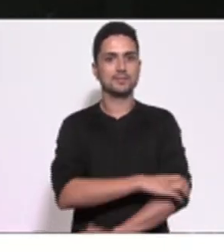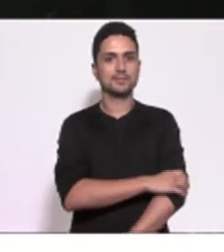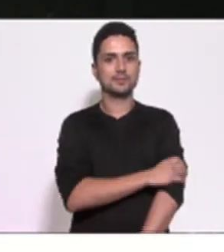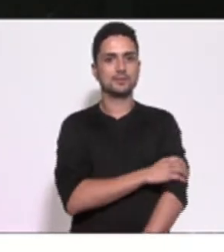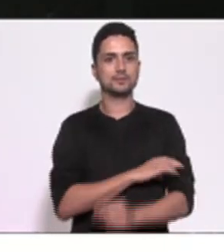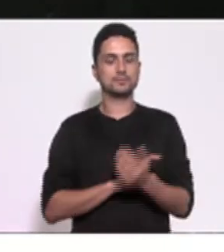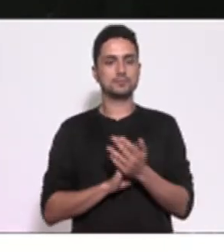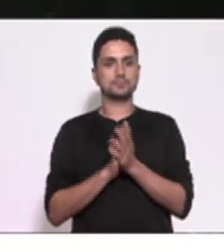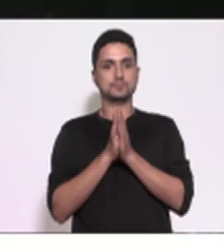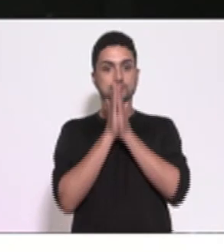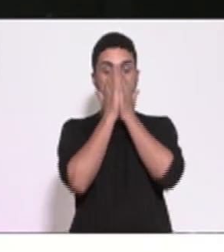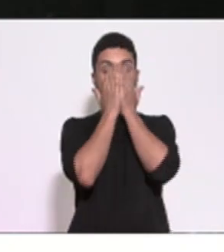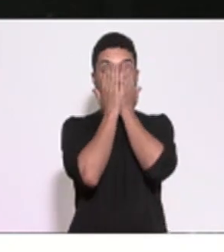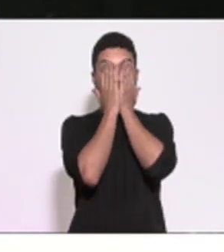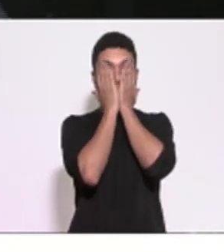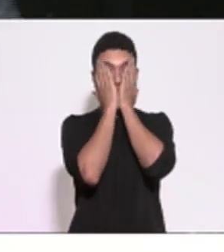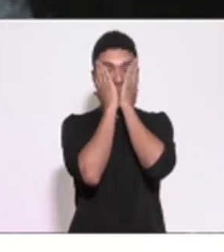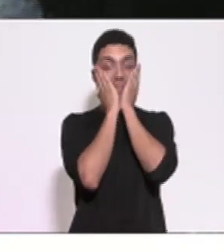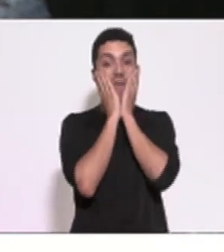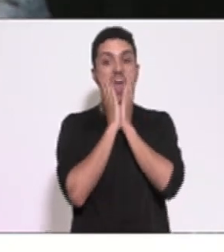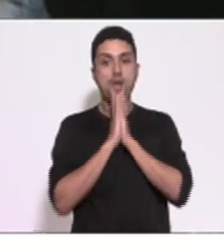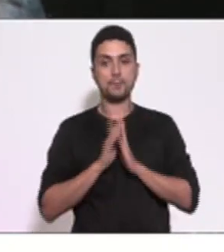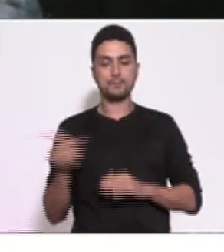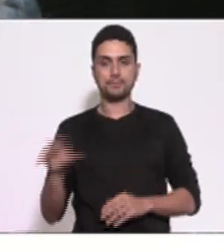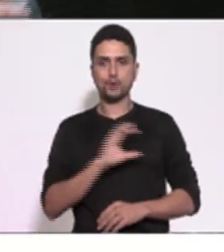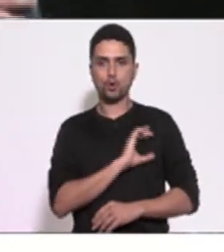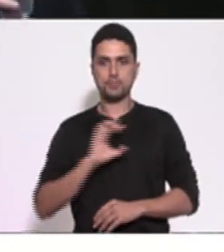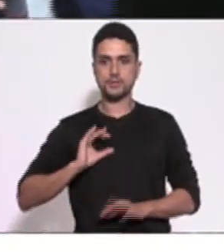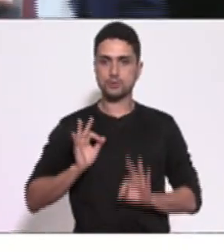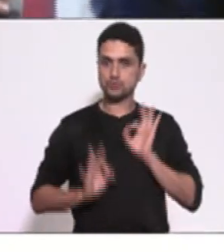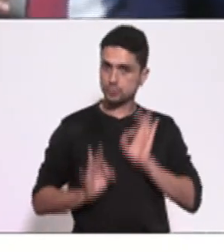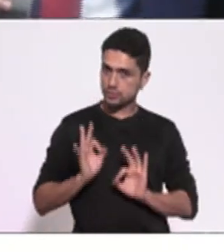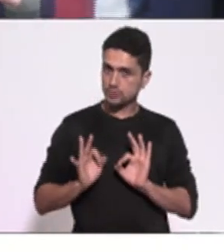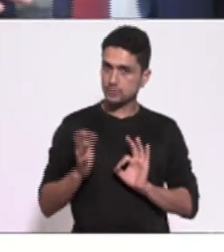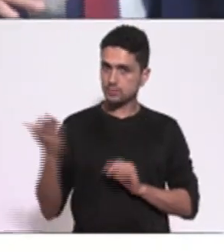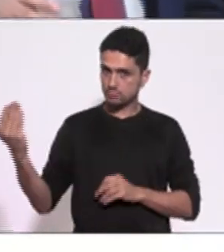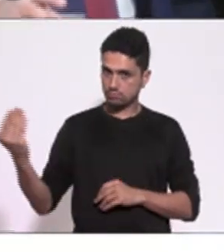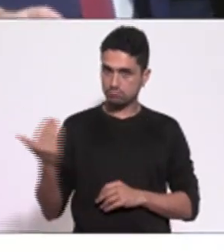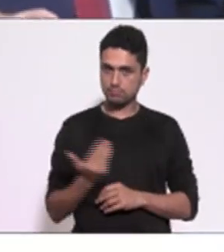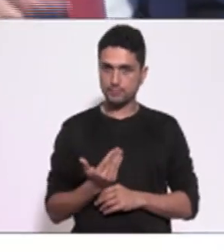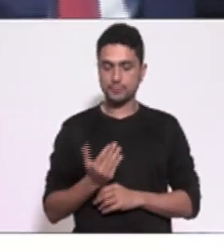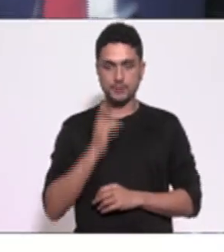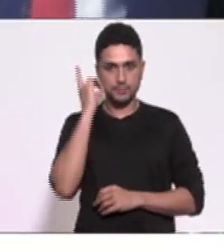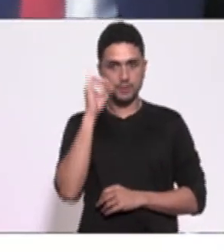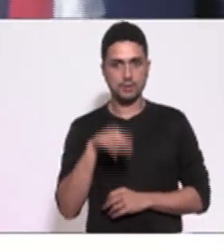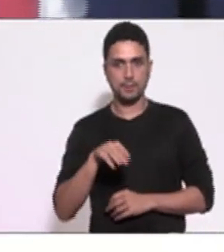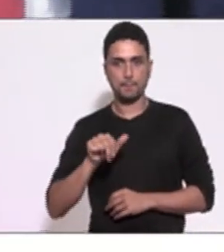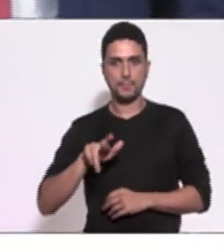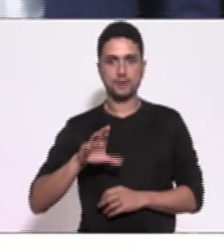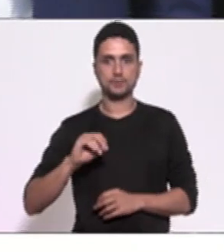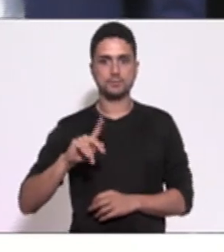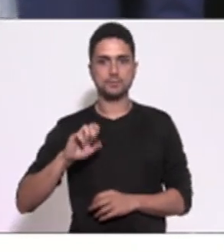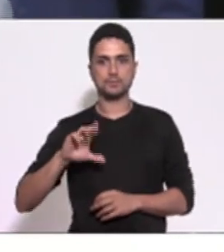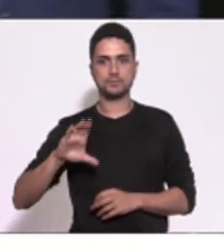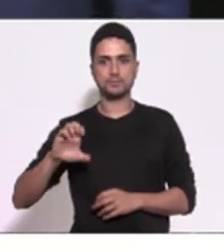Para emitir parecer pela Comissão de Constituição e Justiça, deputado Márcio Pacheco.